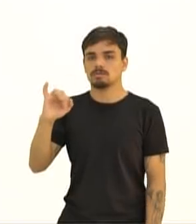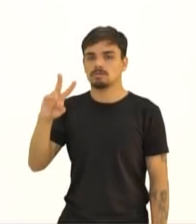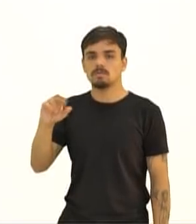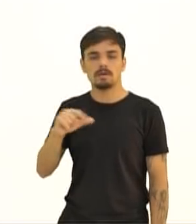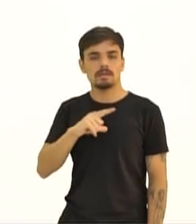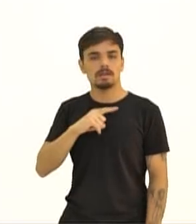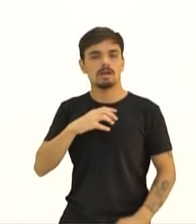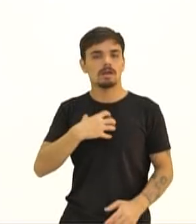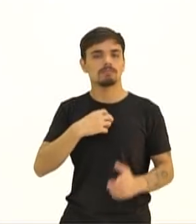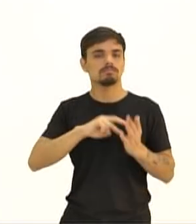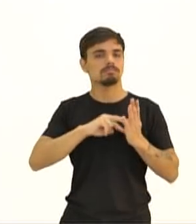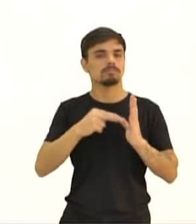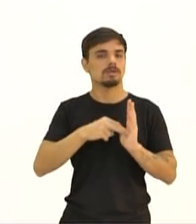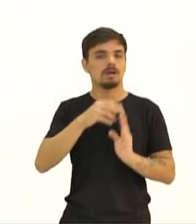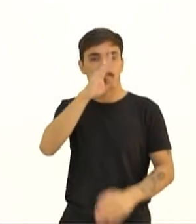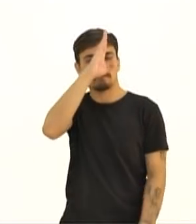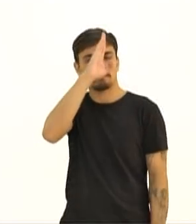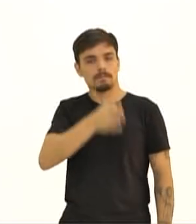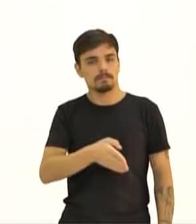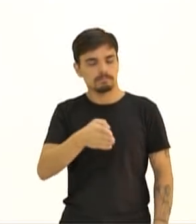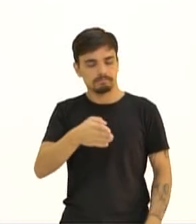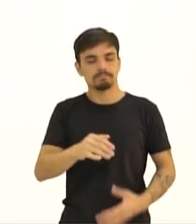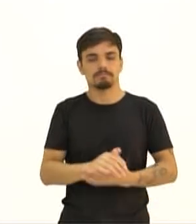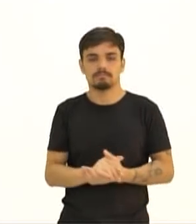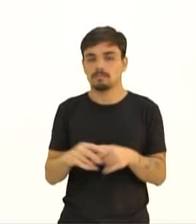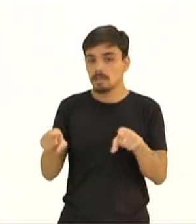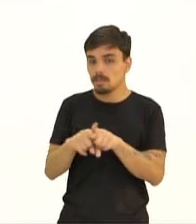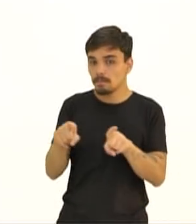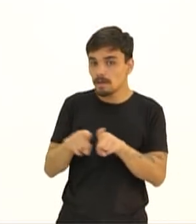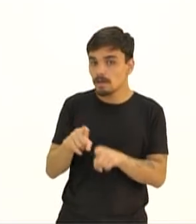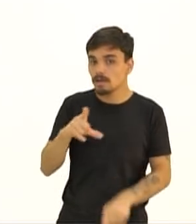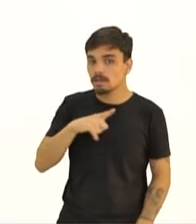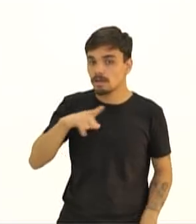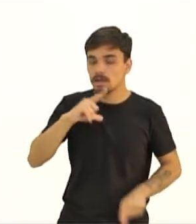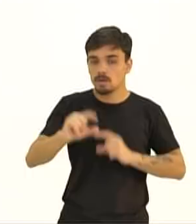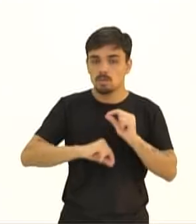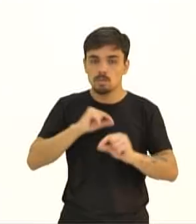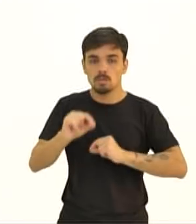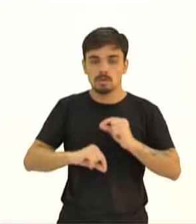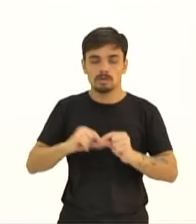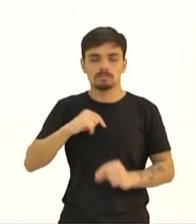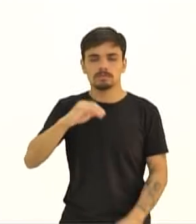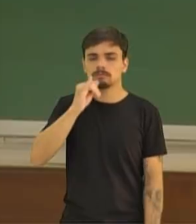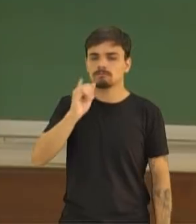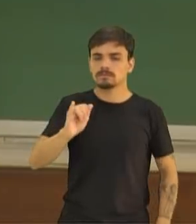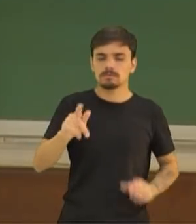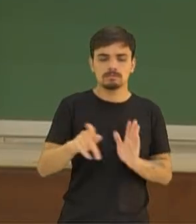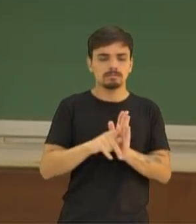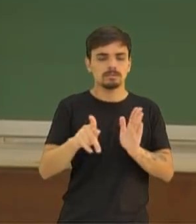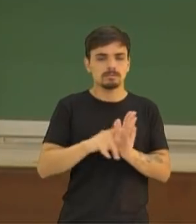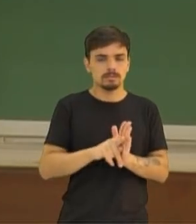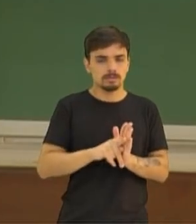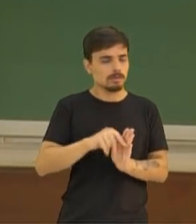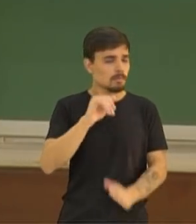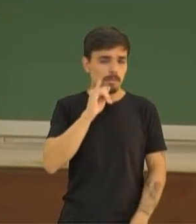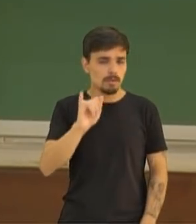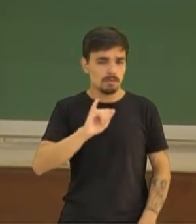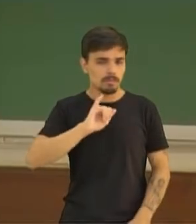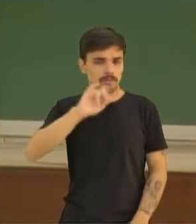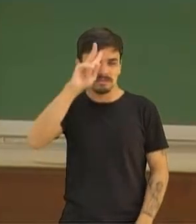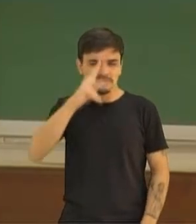aqui um sentido de ordem. E eu tenho um aviso falando do próprio